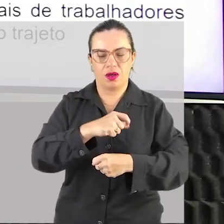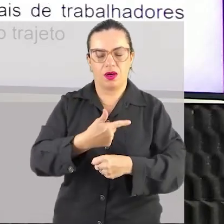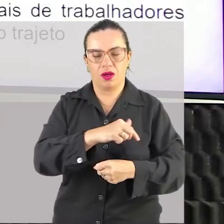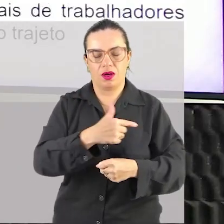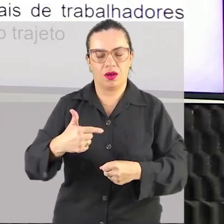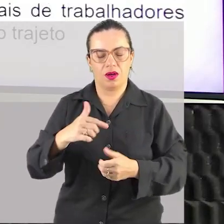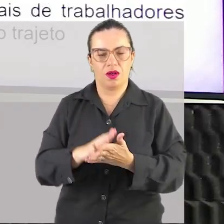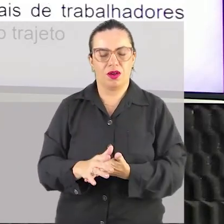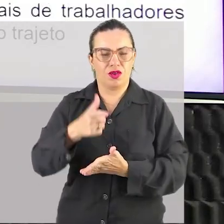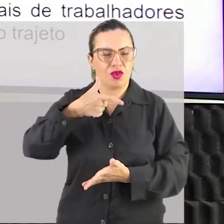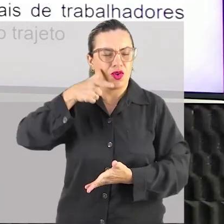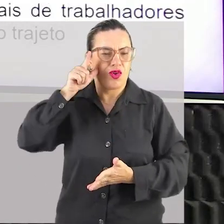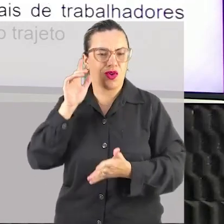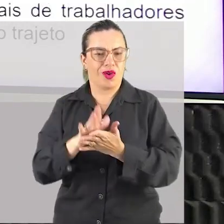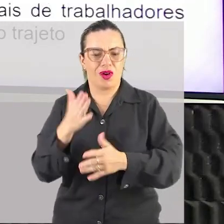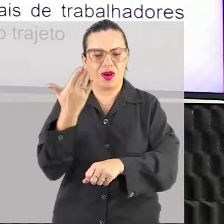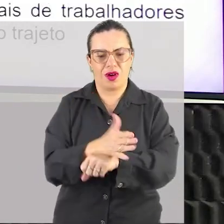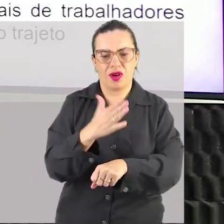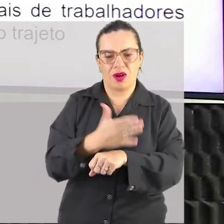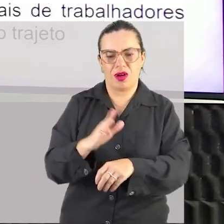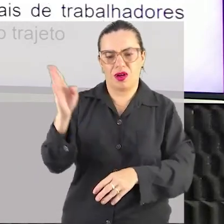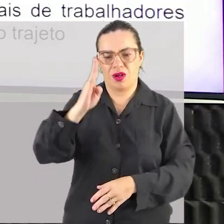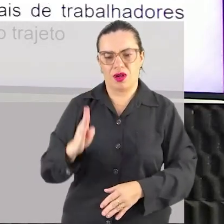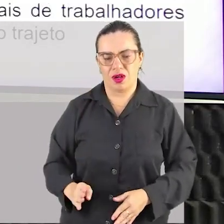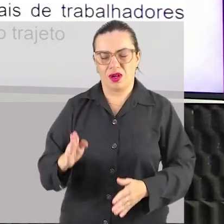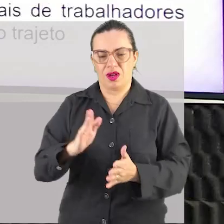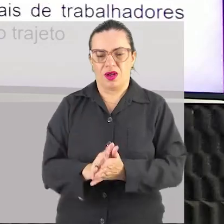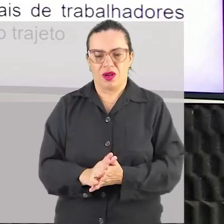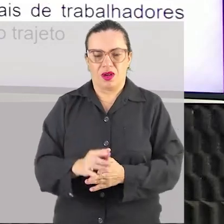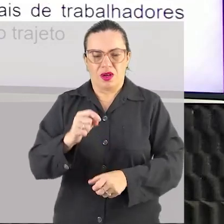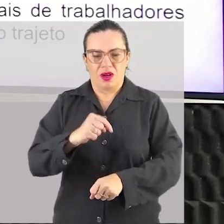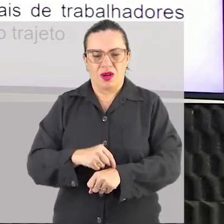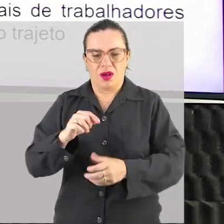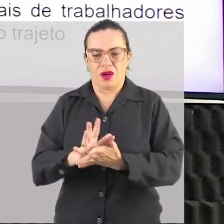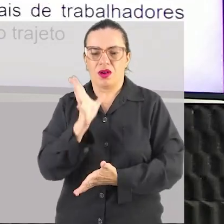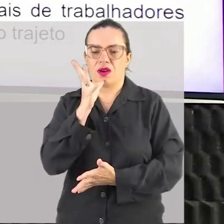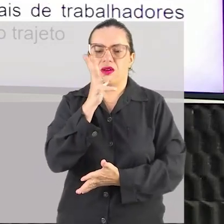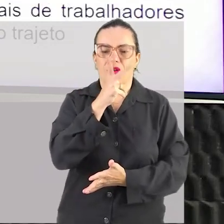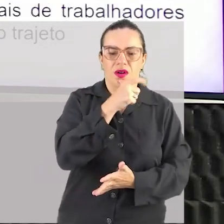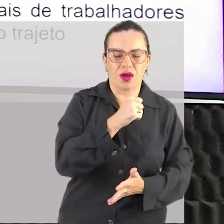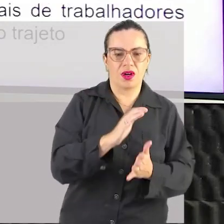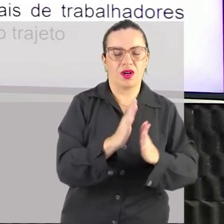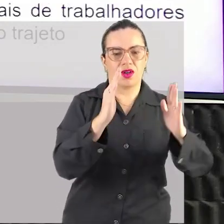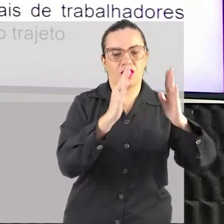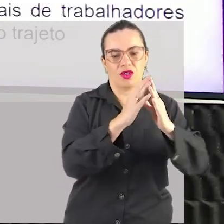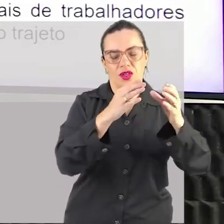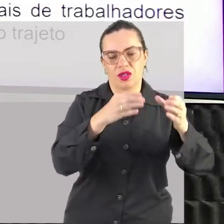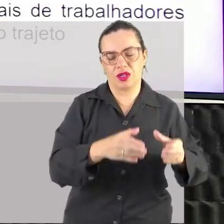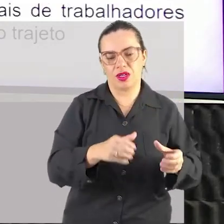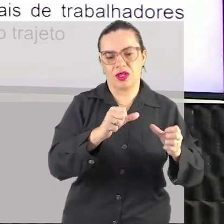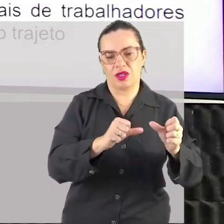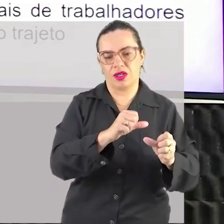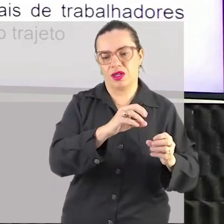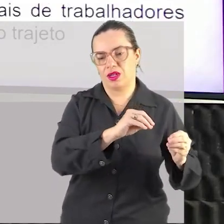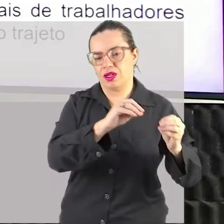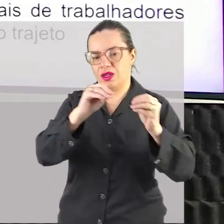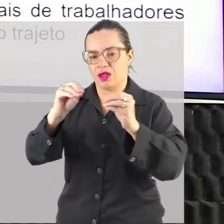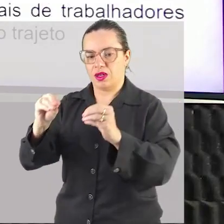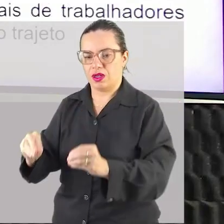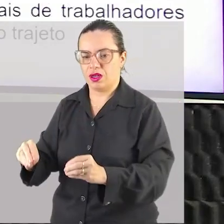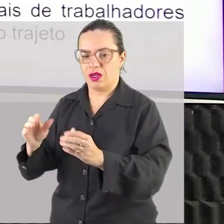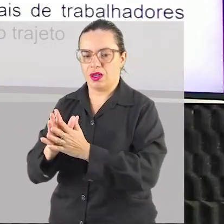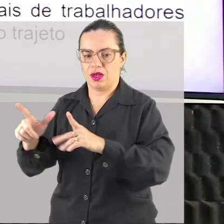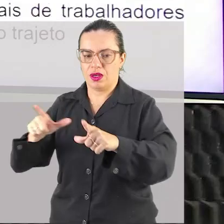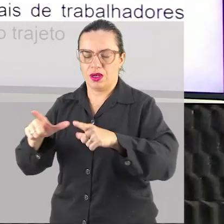praticamente brasileiros levam mais tempo de casa para o trabalho Olha só pelo título tu já imagina o que vem por aí vai falar de